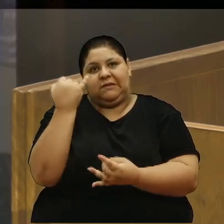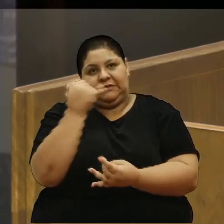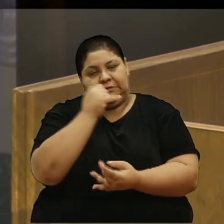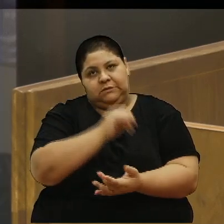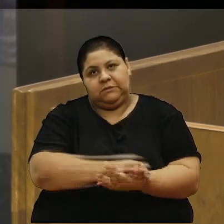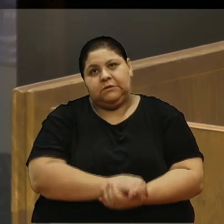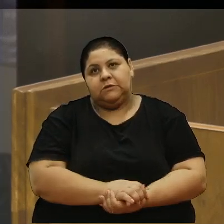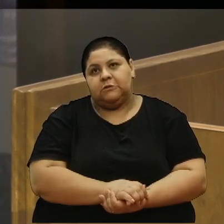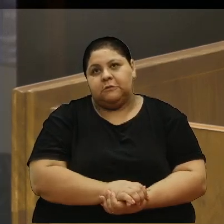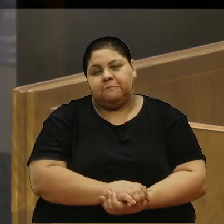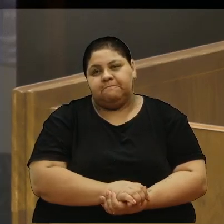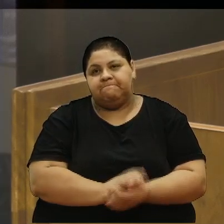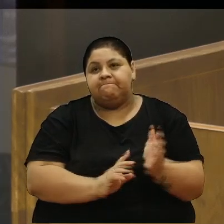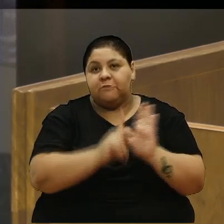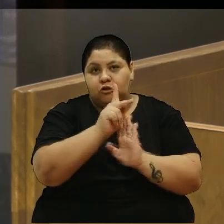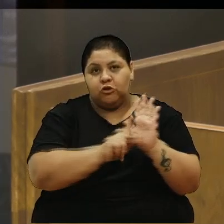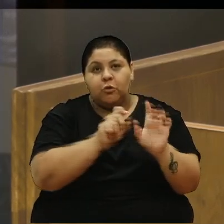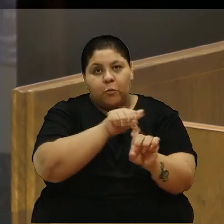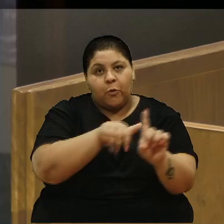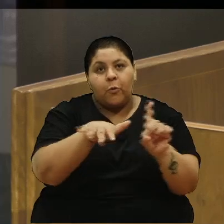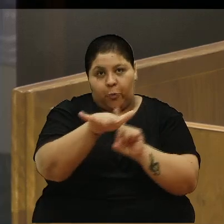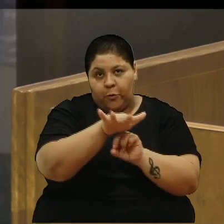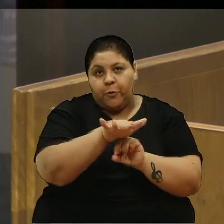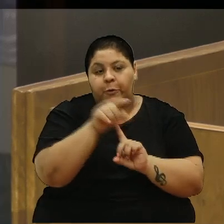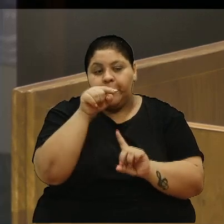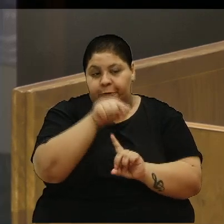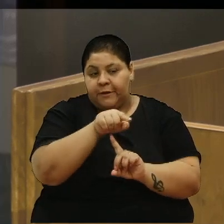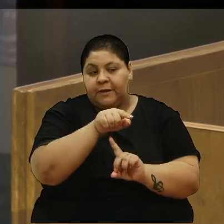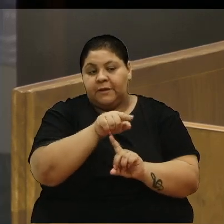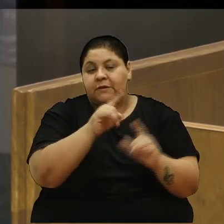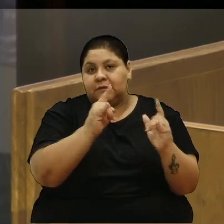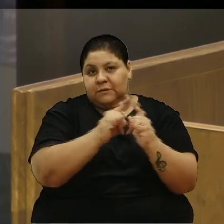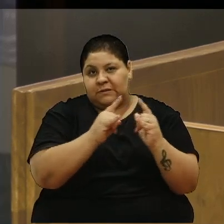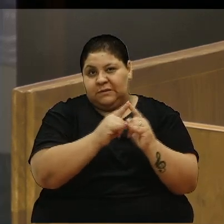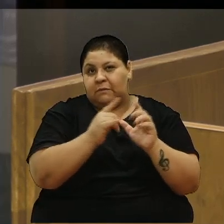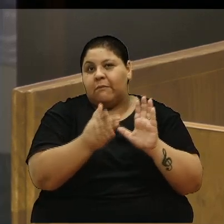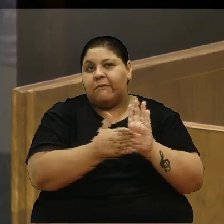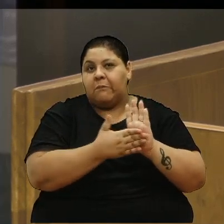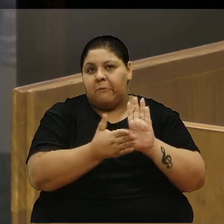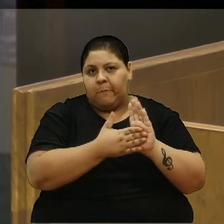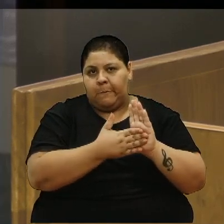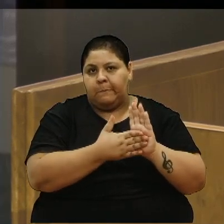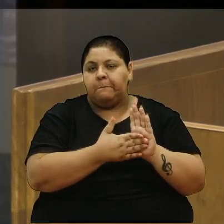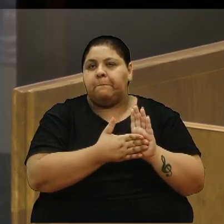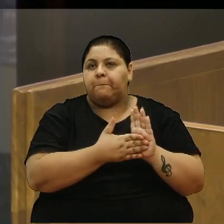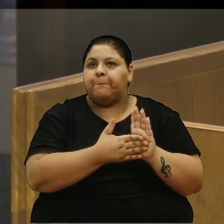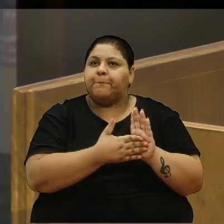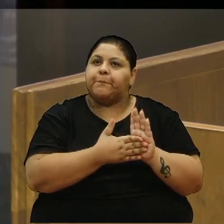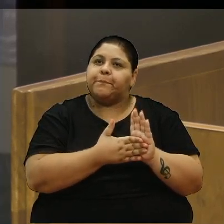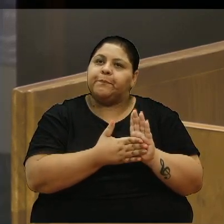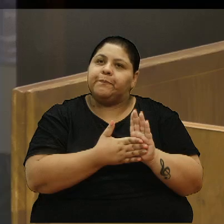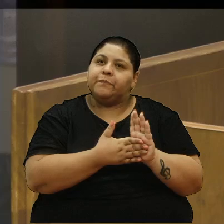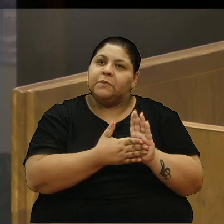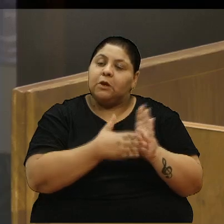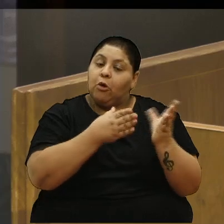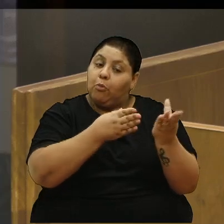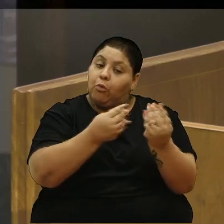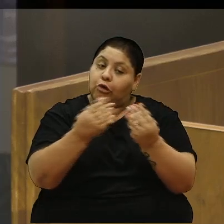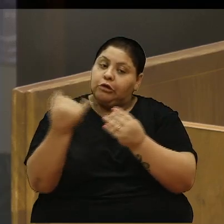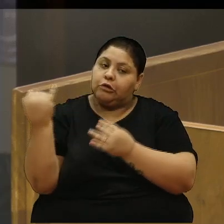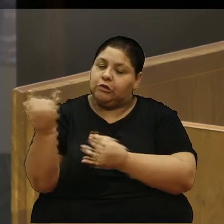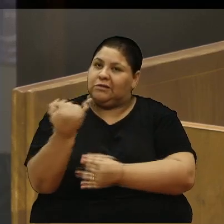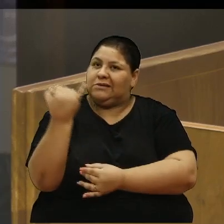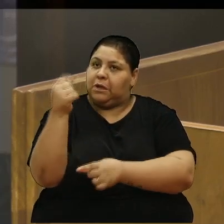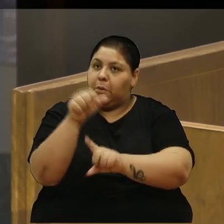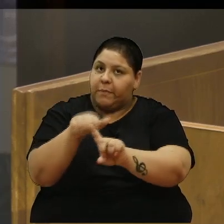Os projetos sociais que essa entidade promove, são de grande valia para